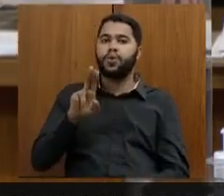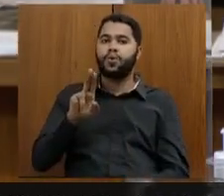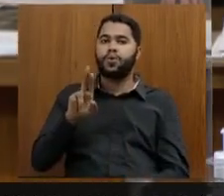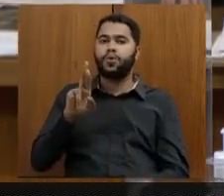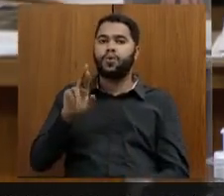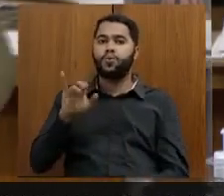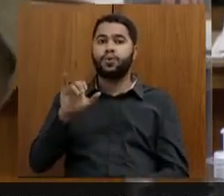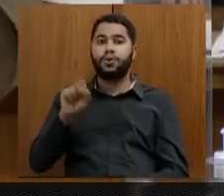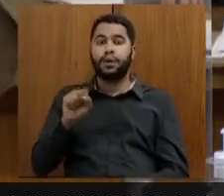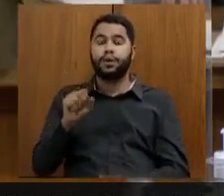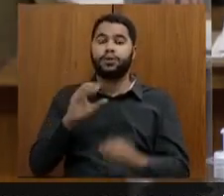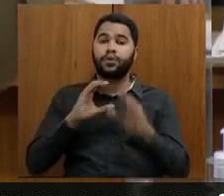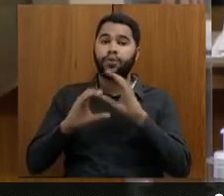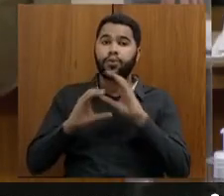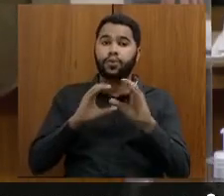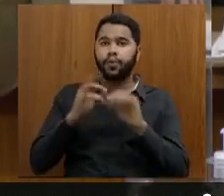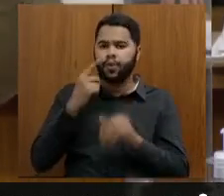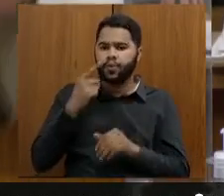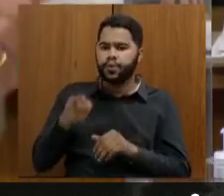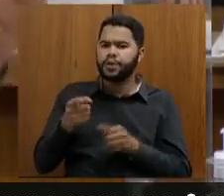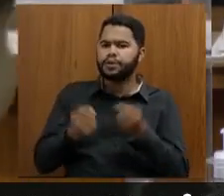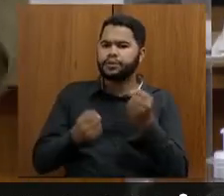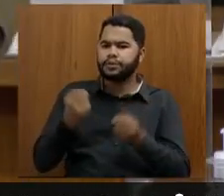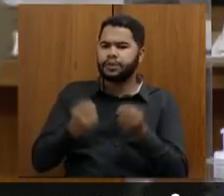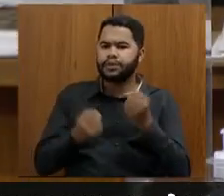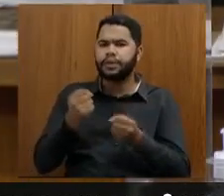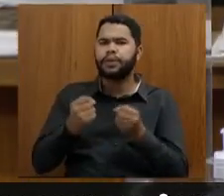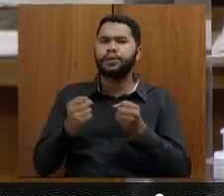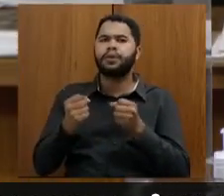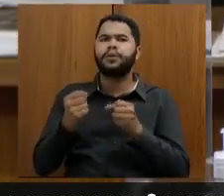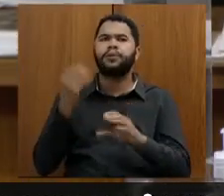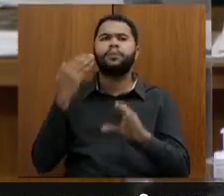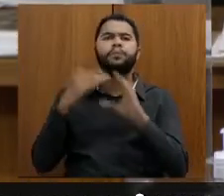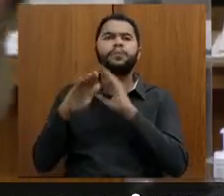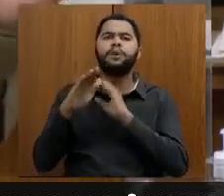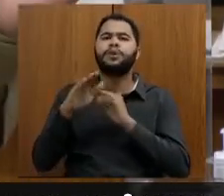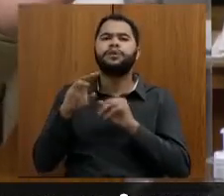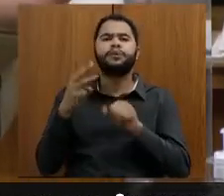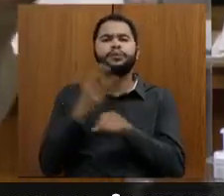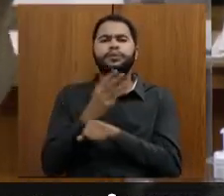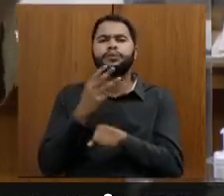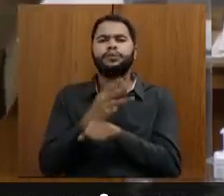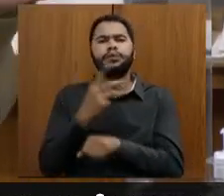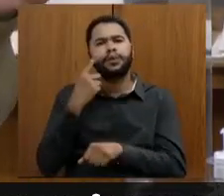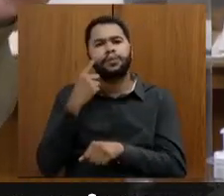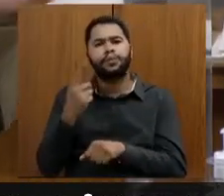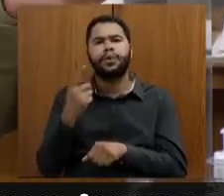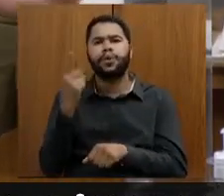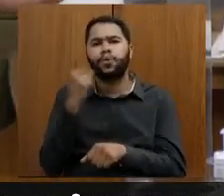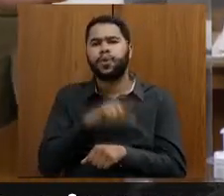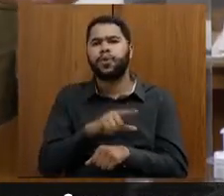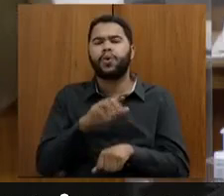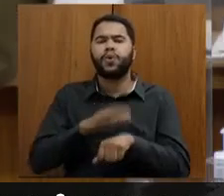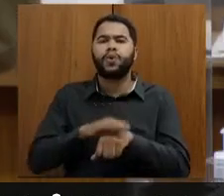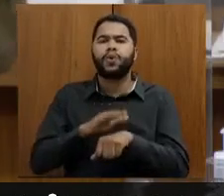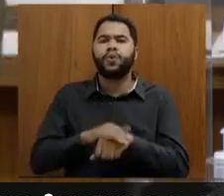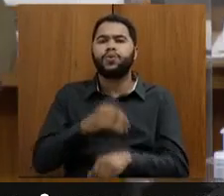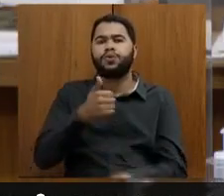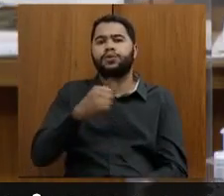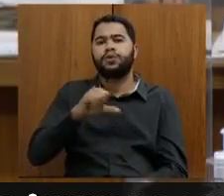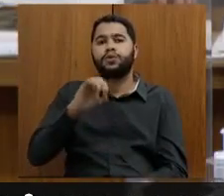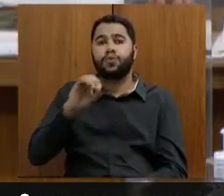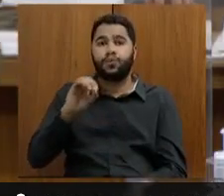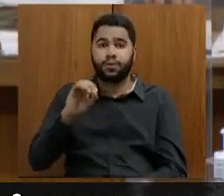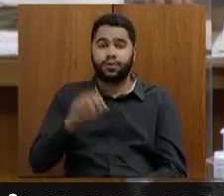que comunica com ele as vezes eu vi esse carro aqui Manda direto no Zap nós estamos avançando para atender o chamado sempre